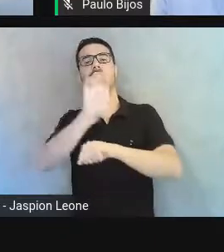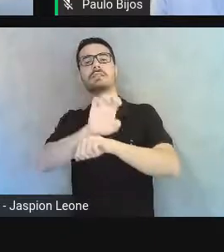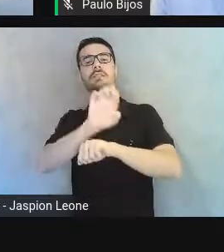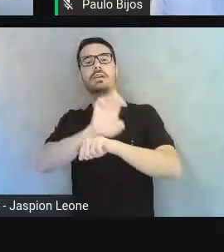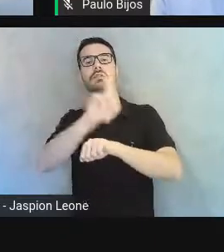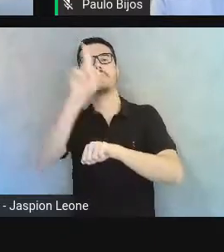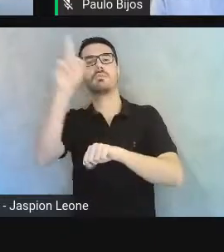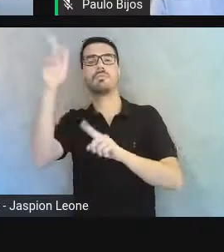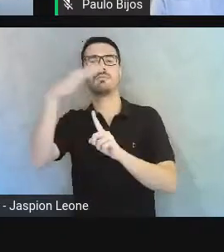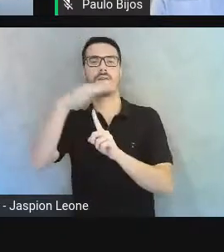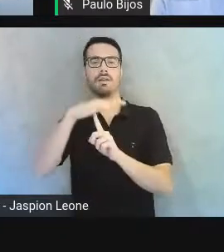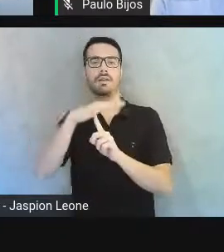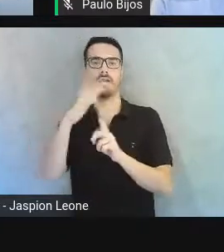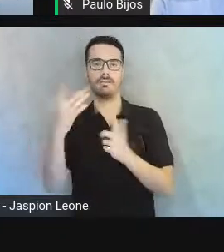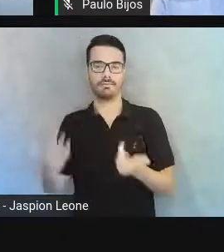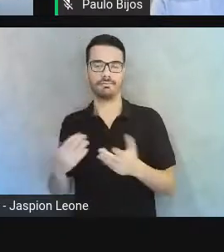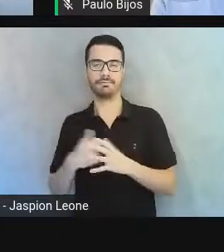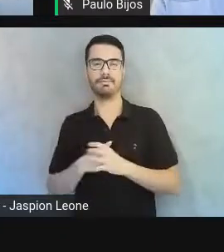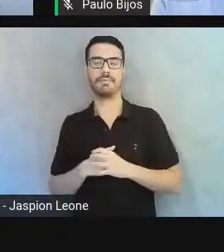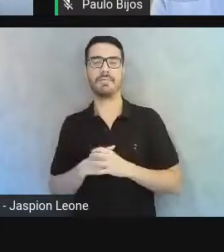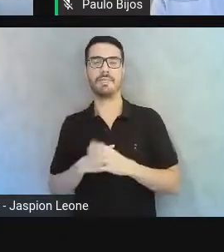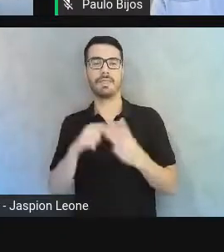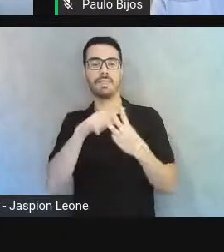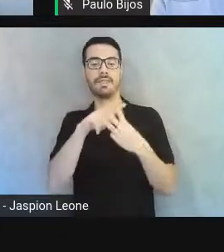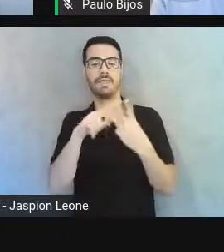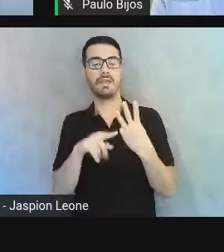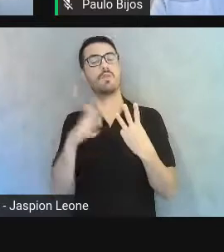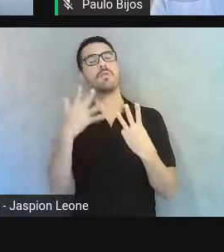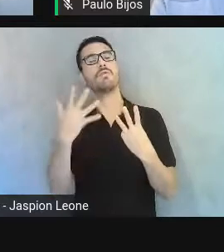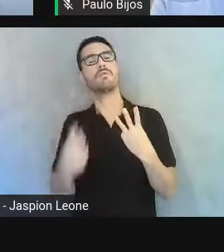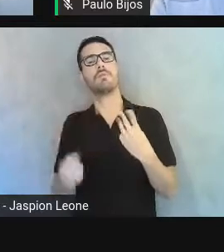Nós vamos começar, então, com a Nívia,